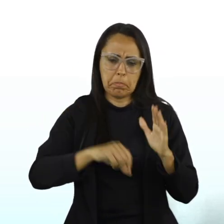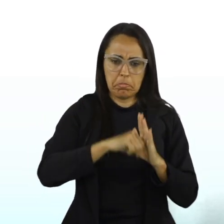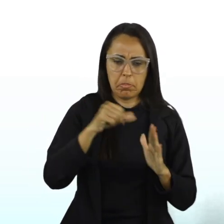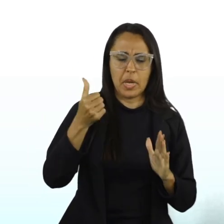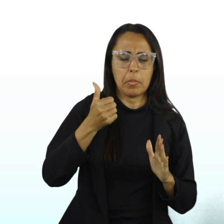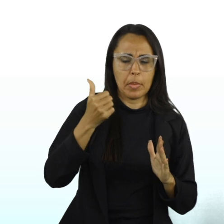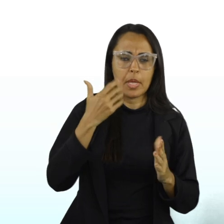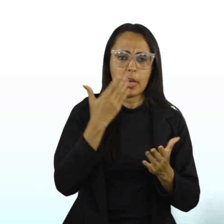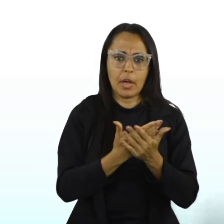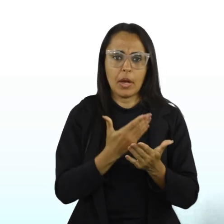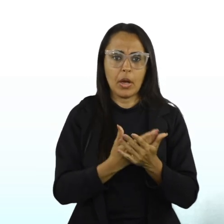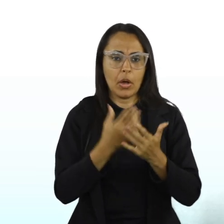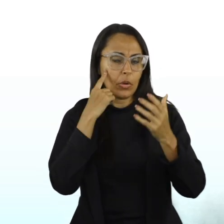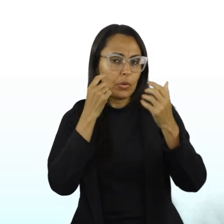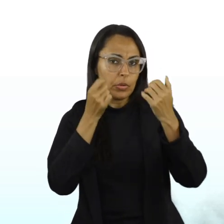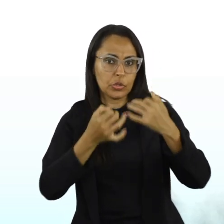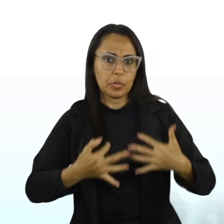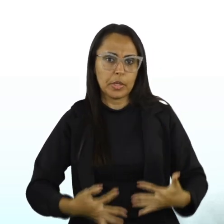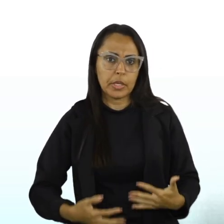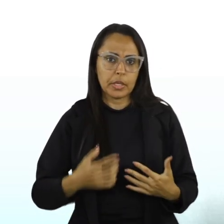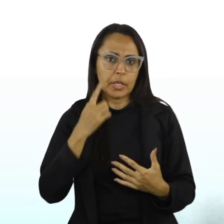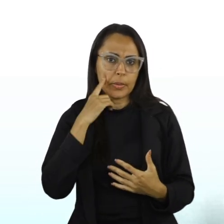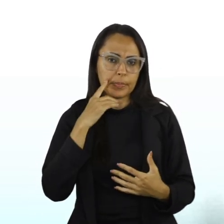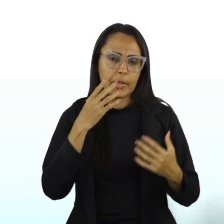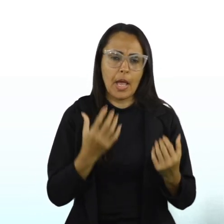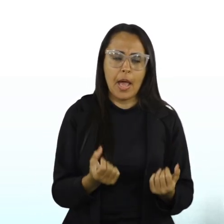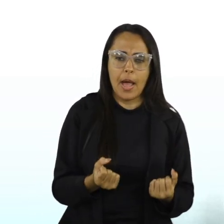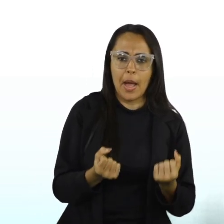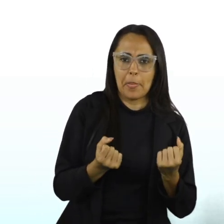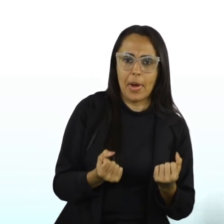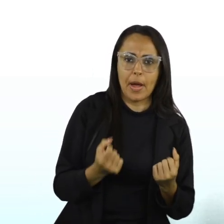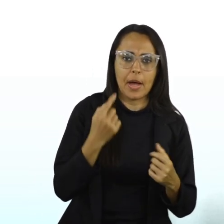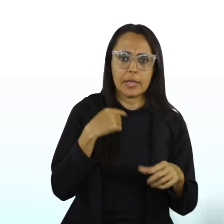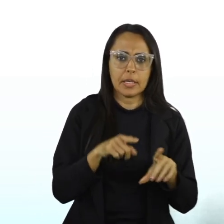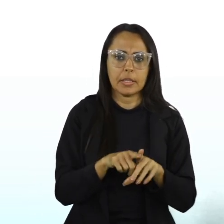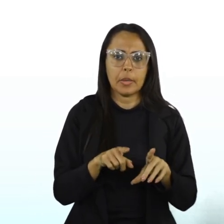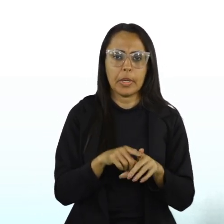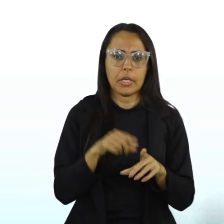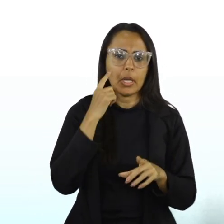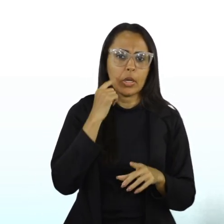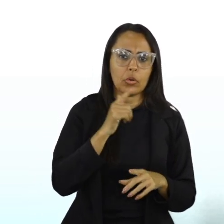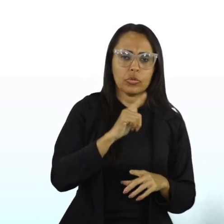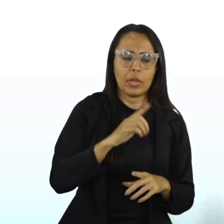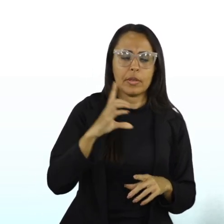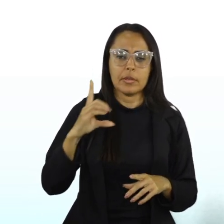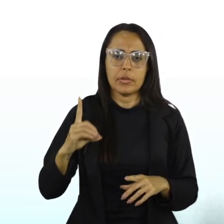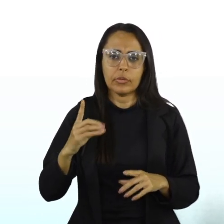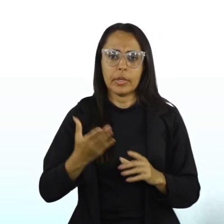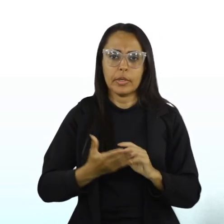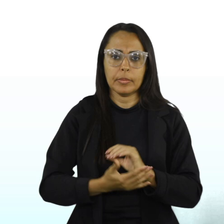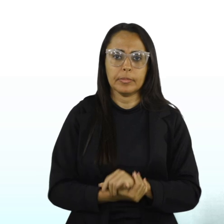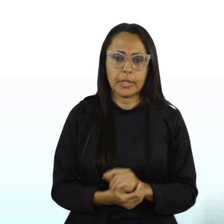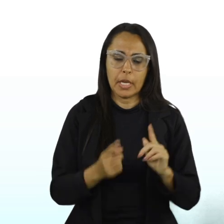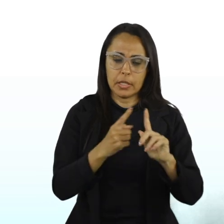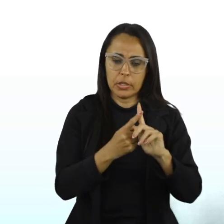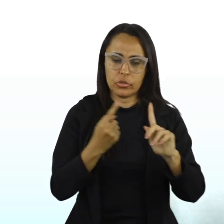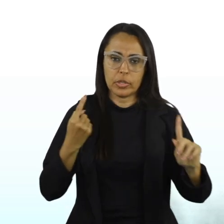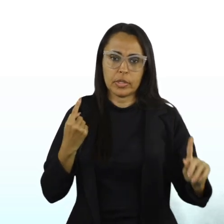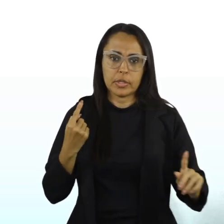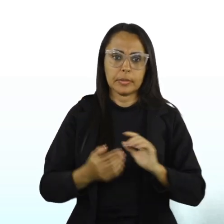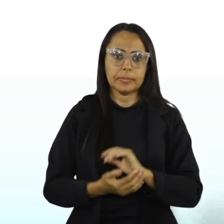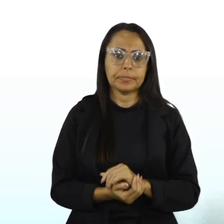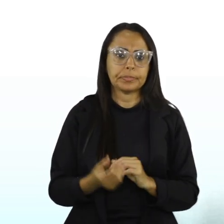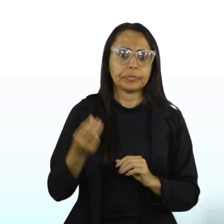primeira aula sobre as forças de atrito. A massa da massa do objeto, o g da aceleração da gravidade e o d da distância que ele